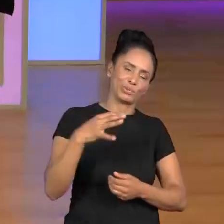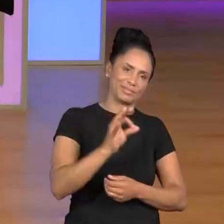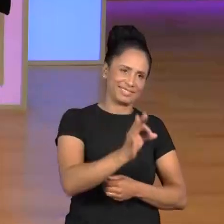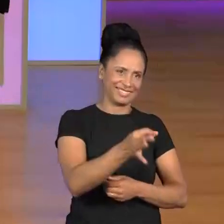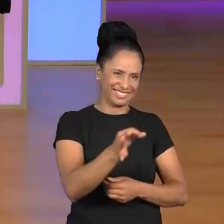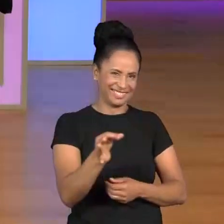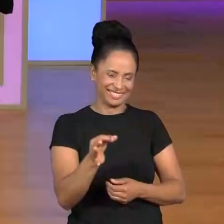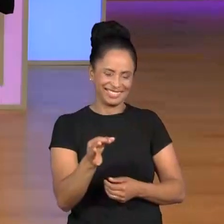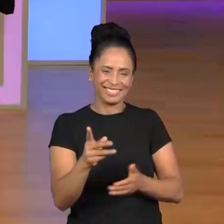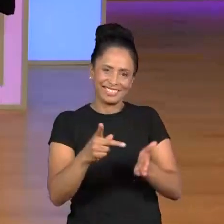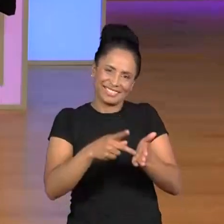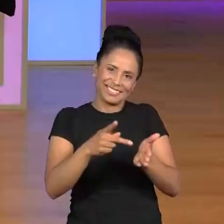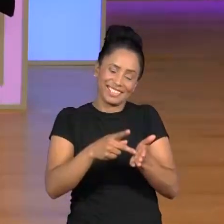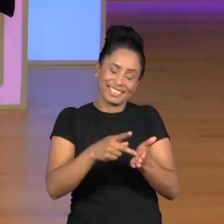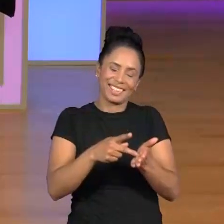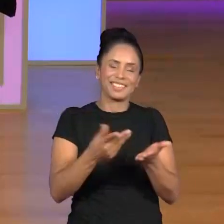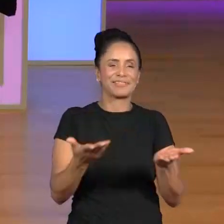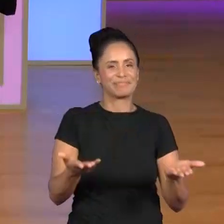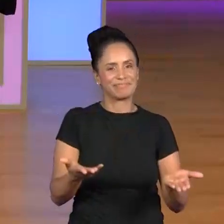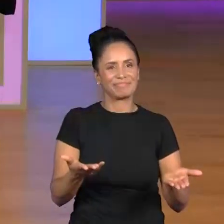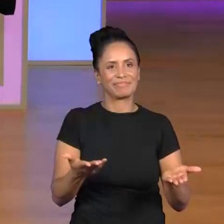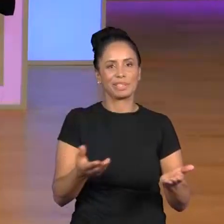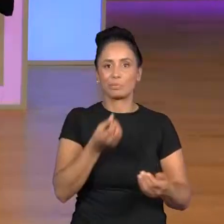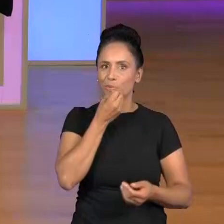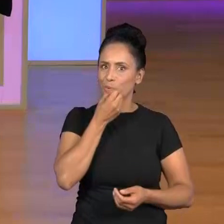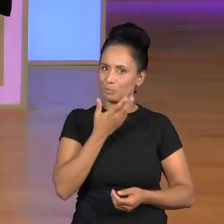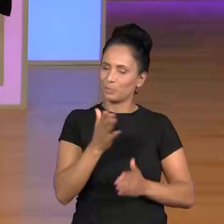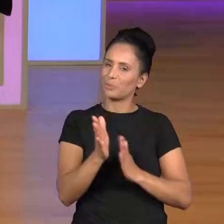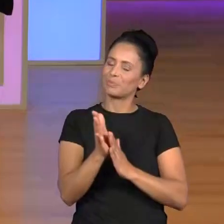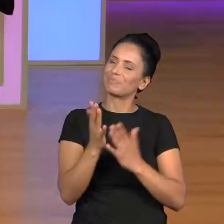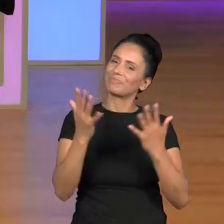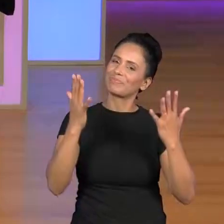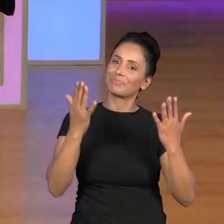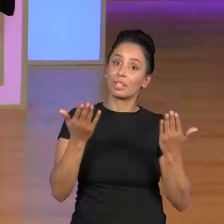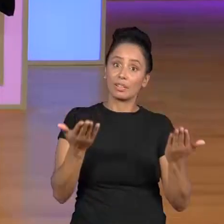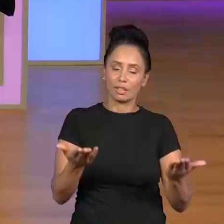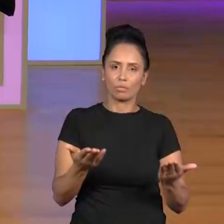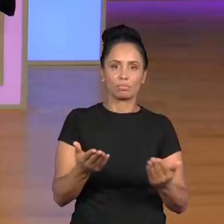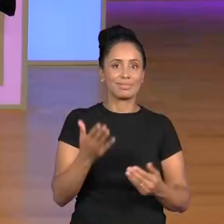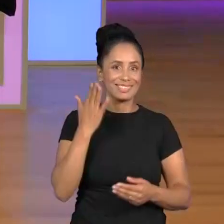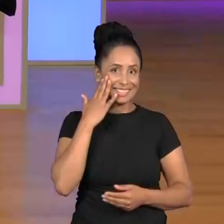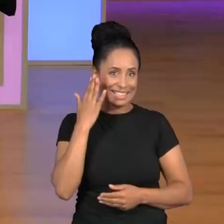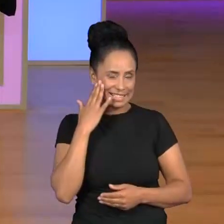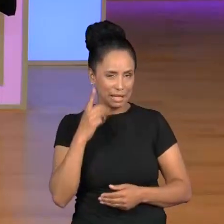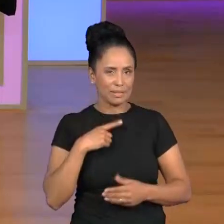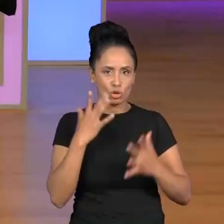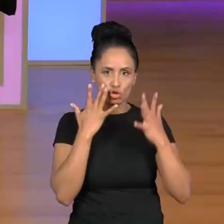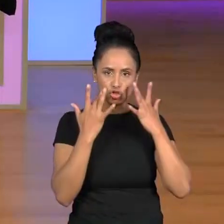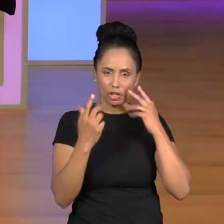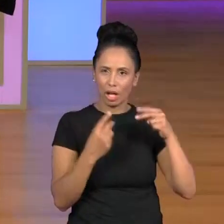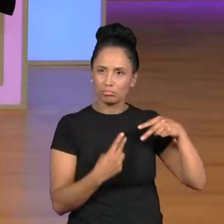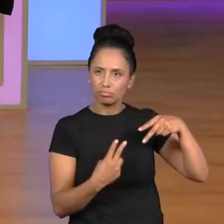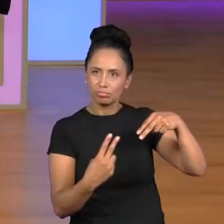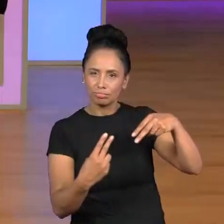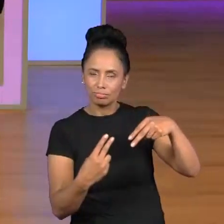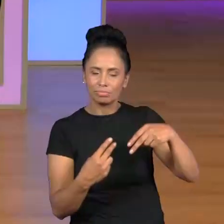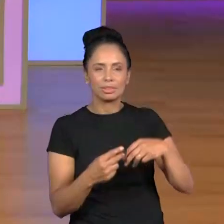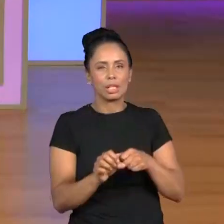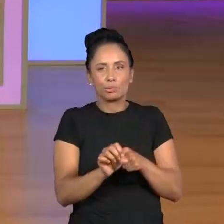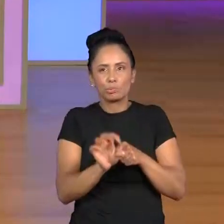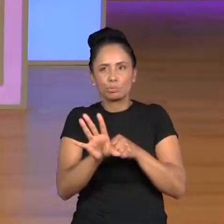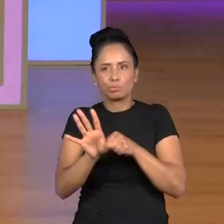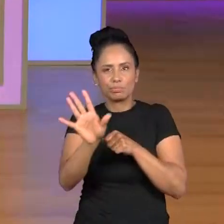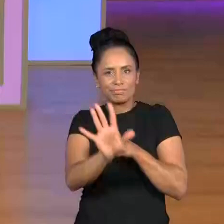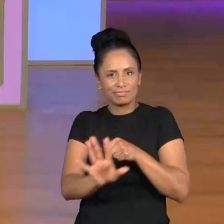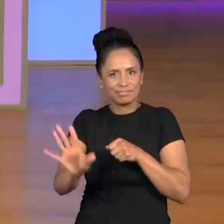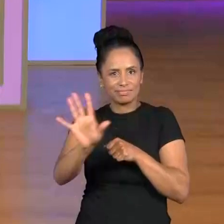luz não chega, tem uma sombra ali. Muito bem. E olha, o teatro de sombras que vocês já viram aqui em algumas aulas também